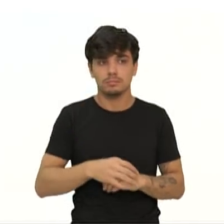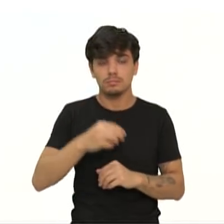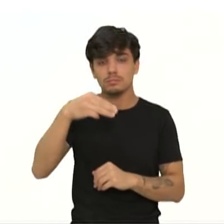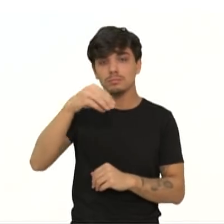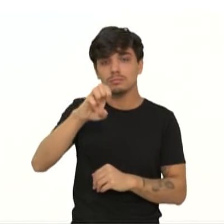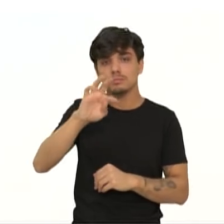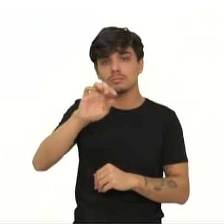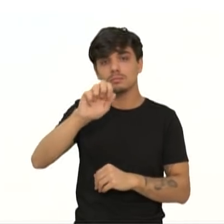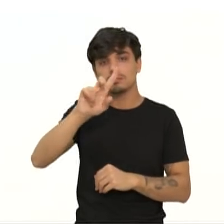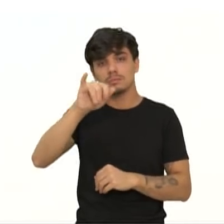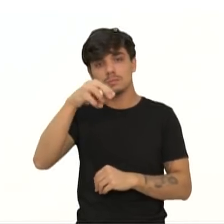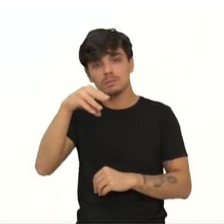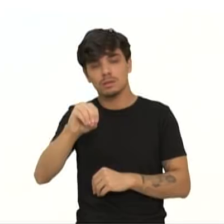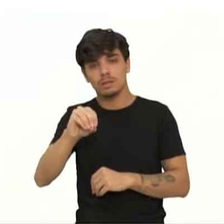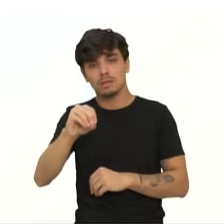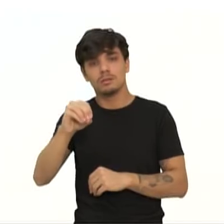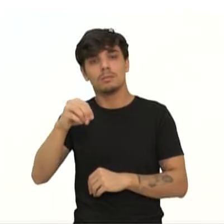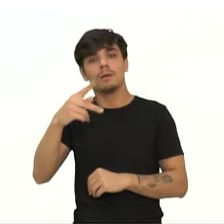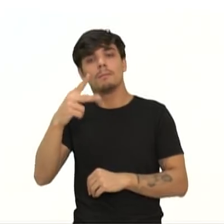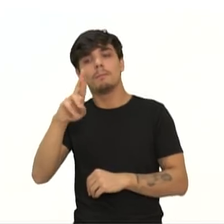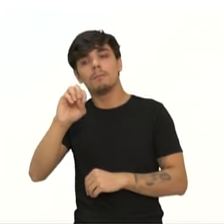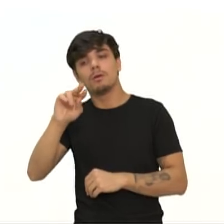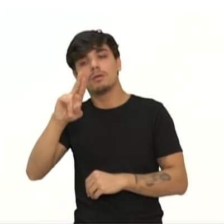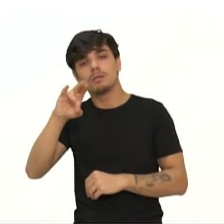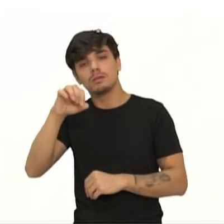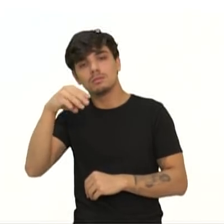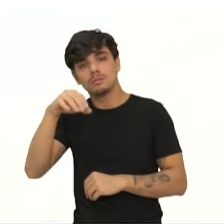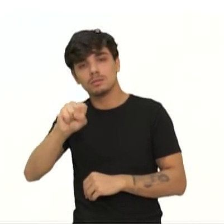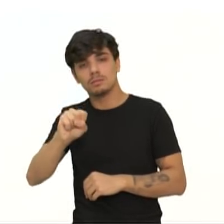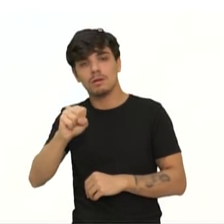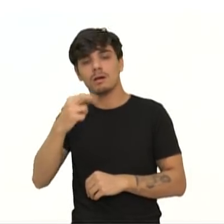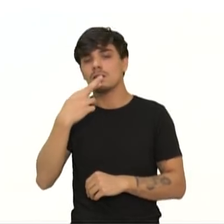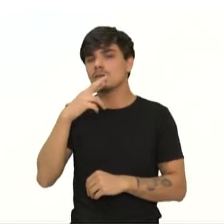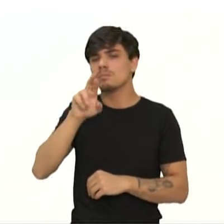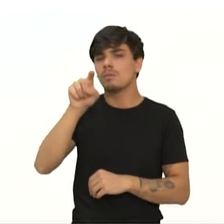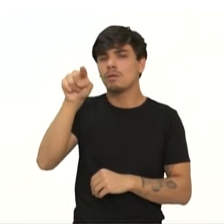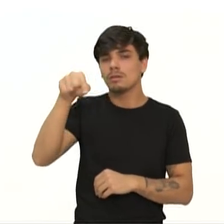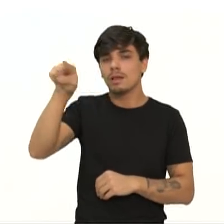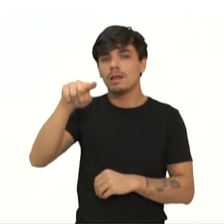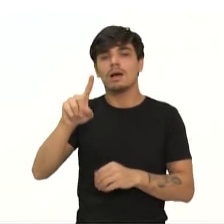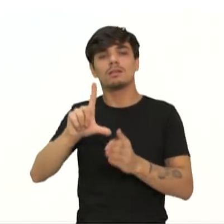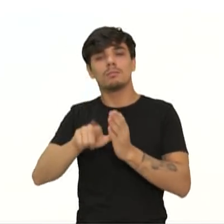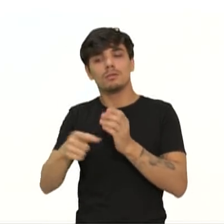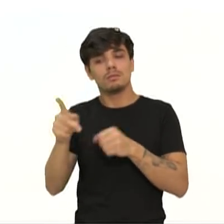e o protecionismo. Responda lá que a professora já volta e corrige com vocês.